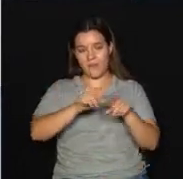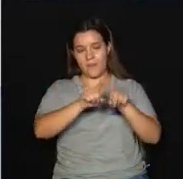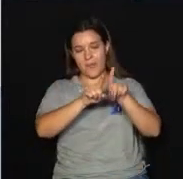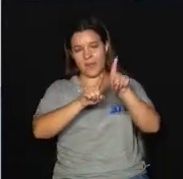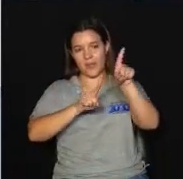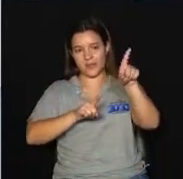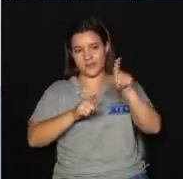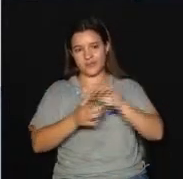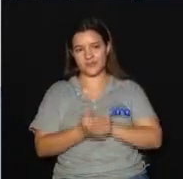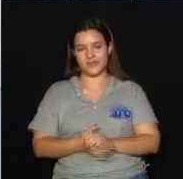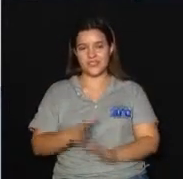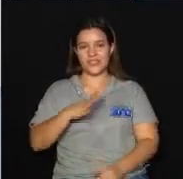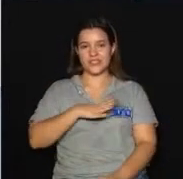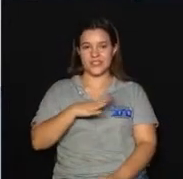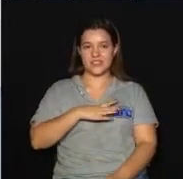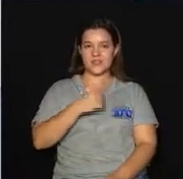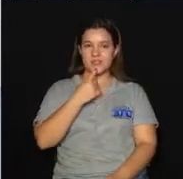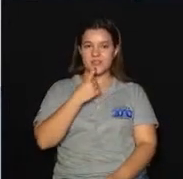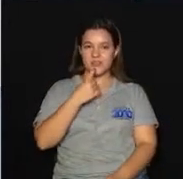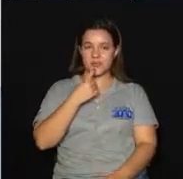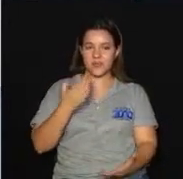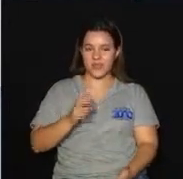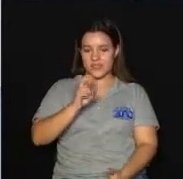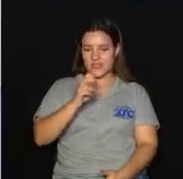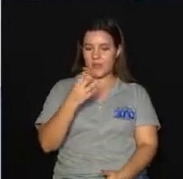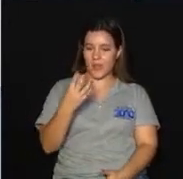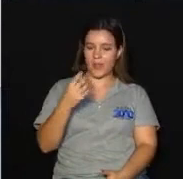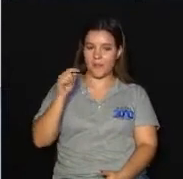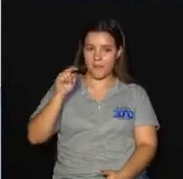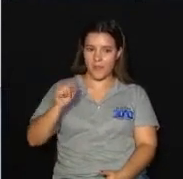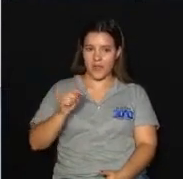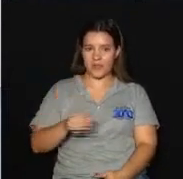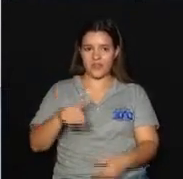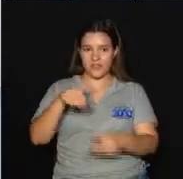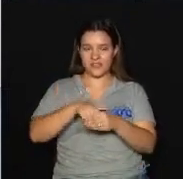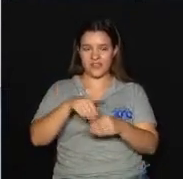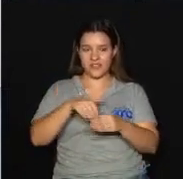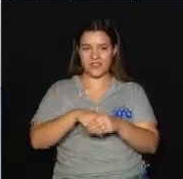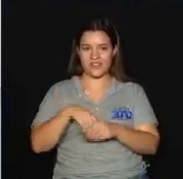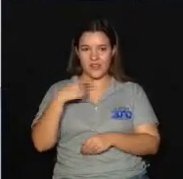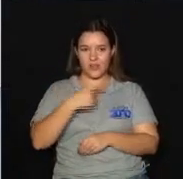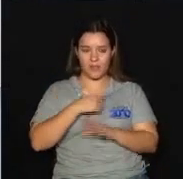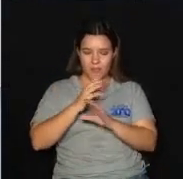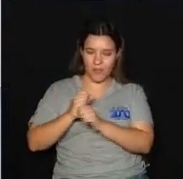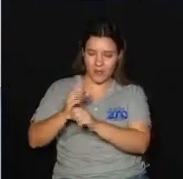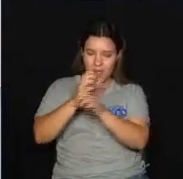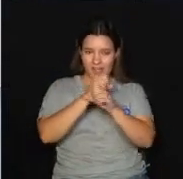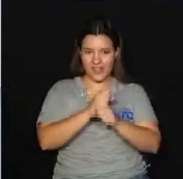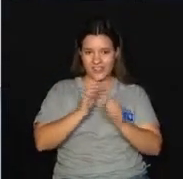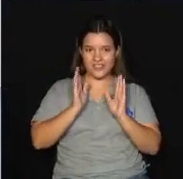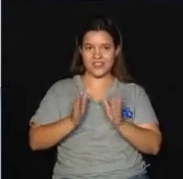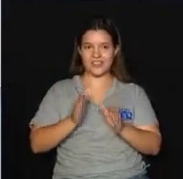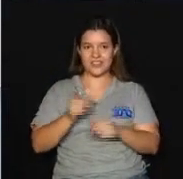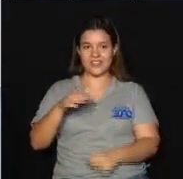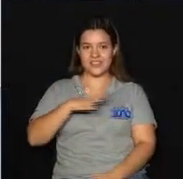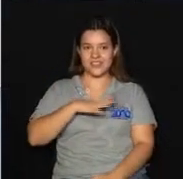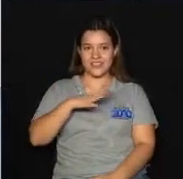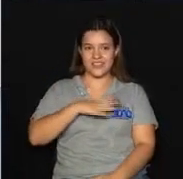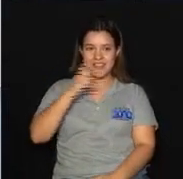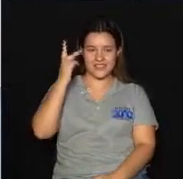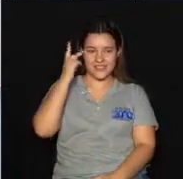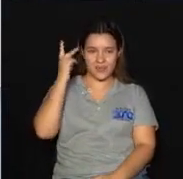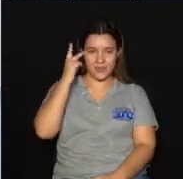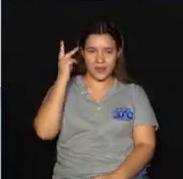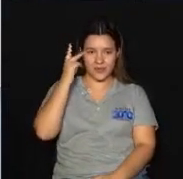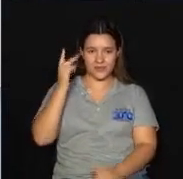54.961. Então, a diferença na cidade de Campinas é de 54.961. A nossa produção já fez o cálculo aqui também da cidade de São Paulo.